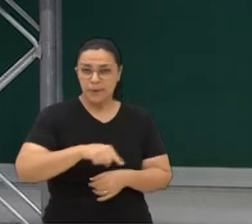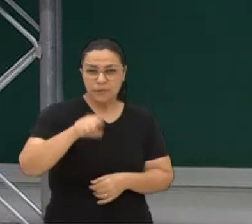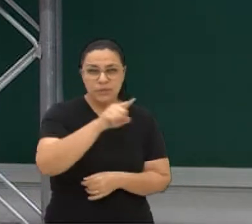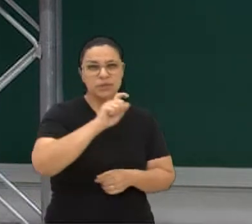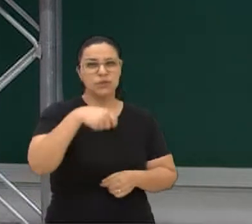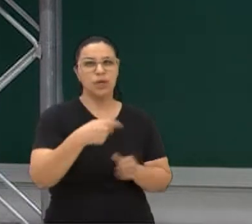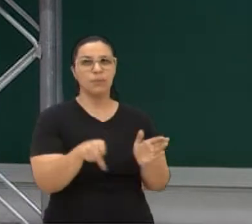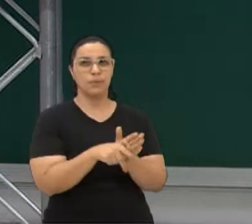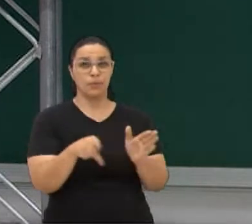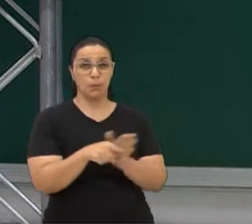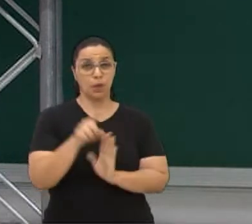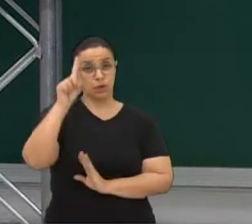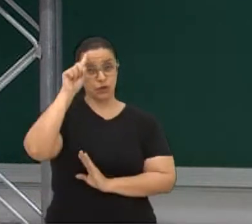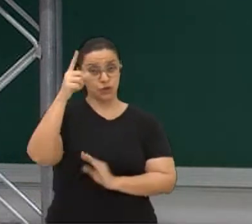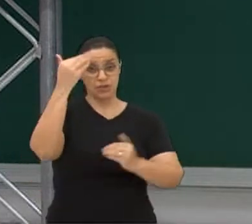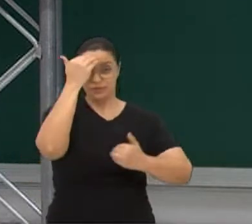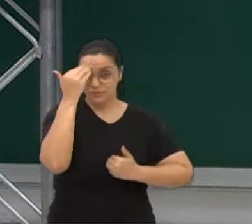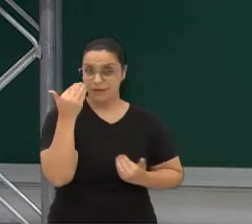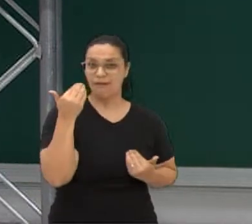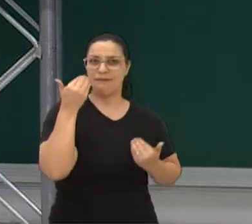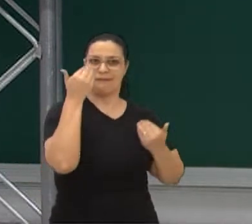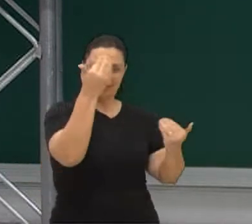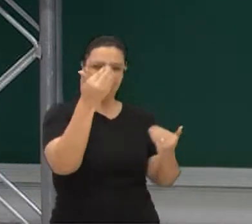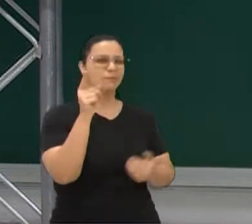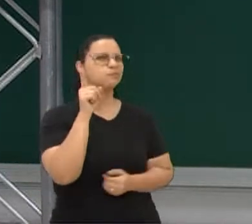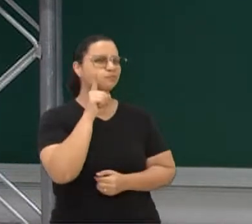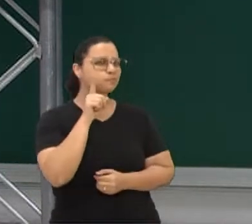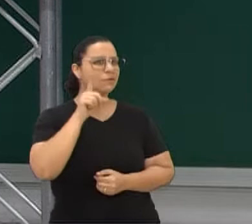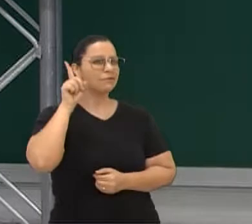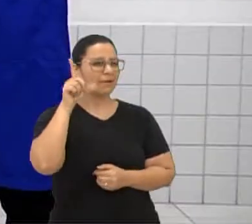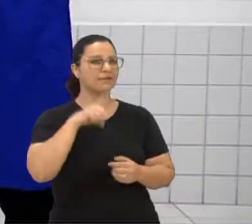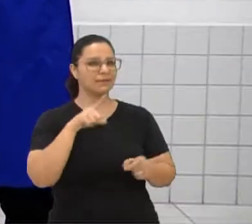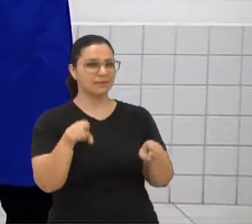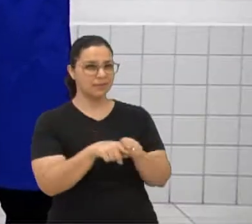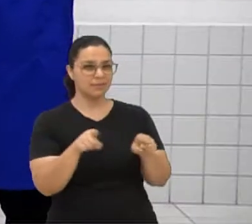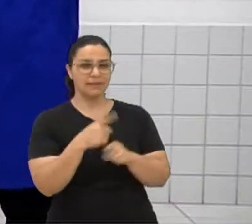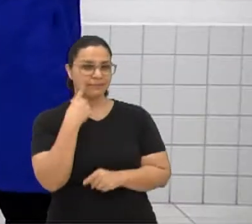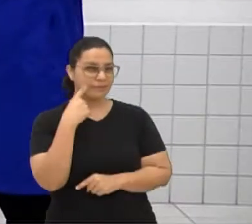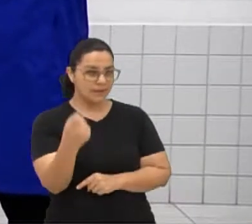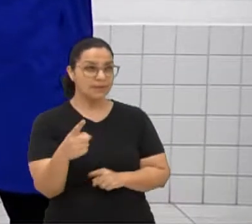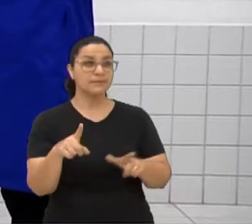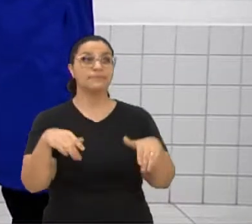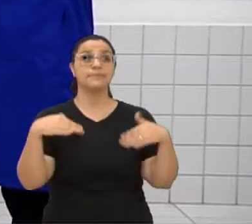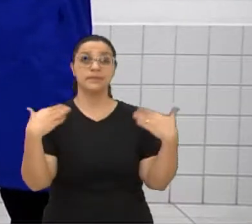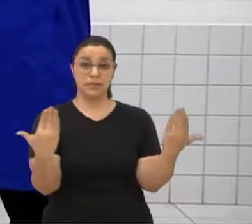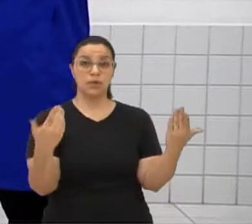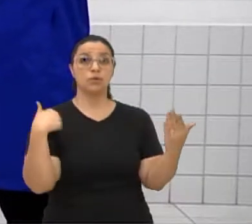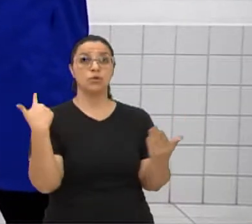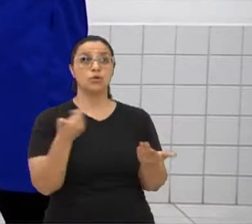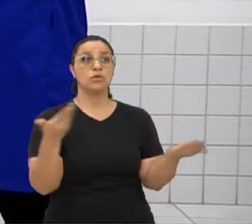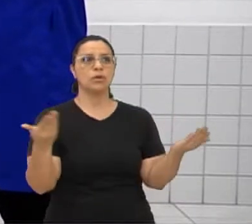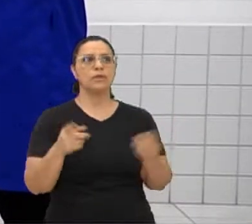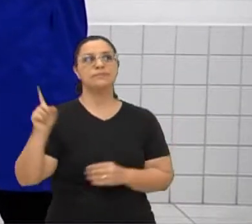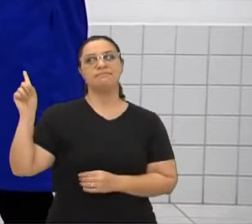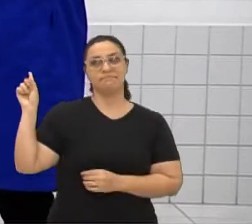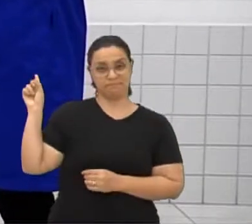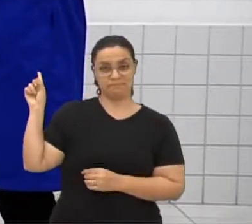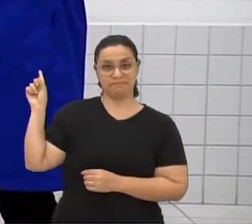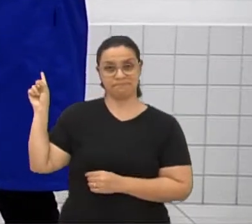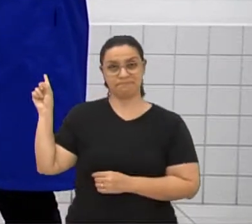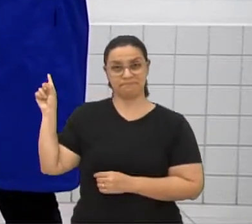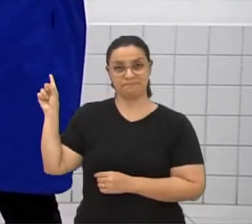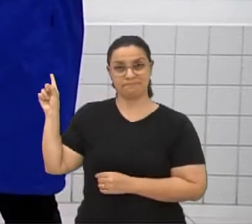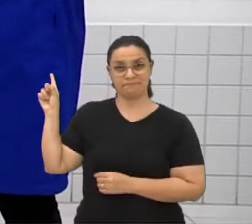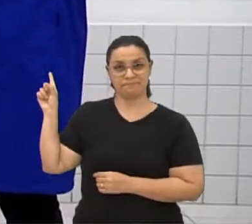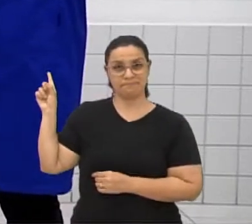vocês sobre ofende vendem o Dia de Ação de Graças a interessante né é a about today